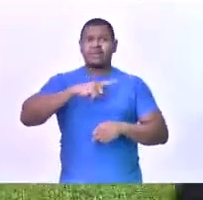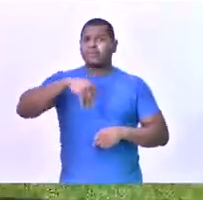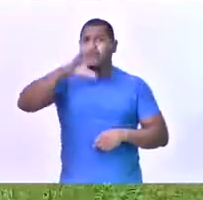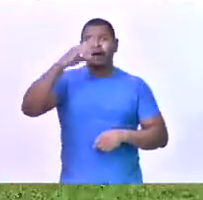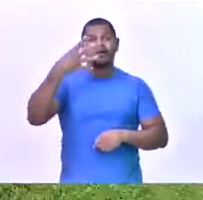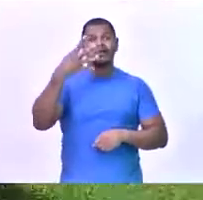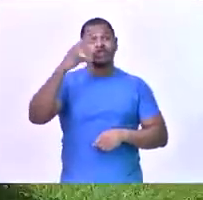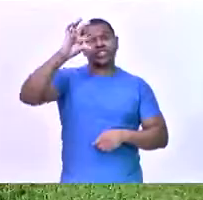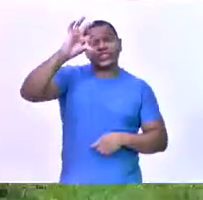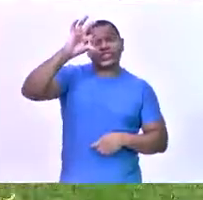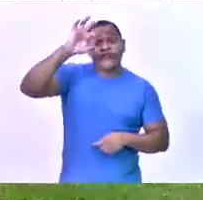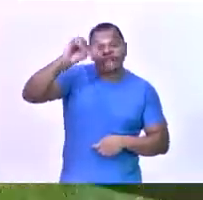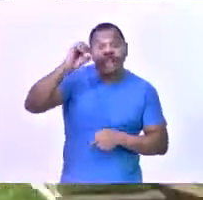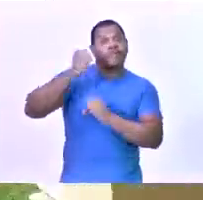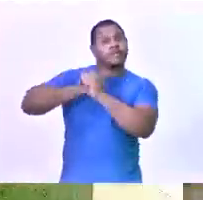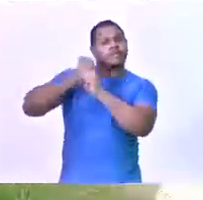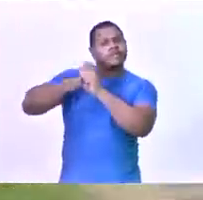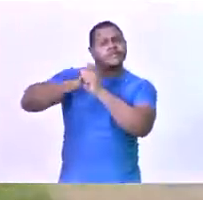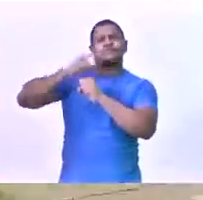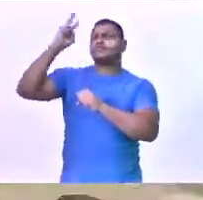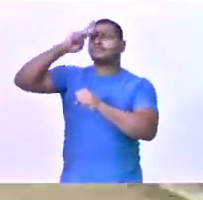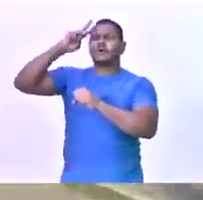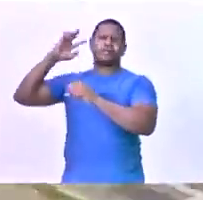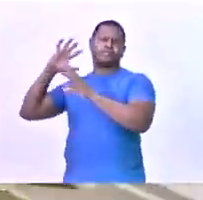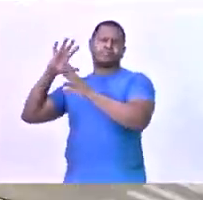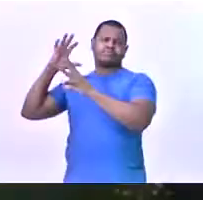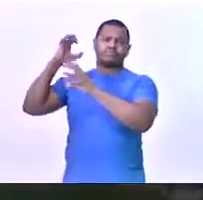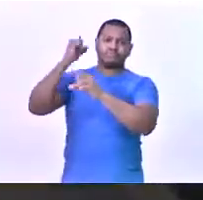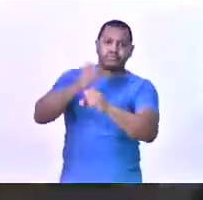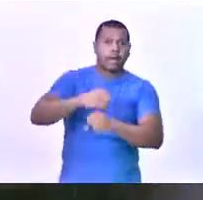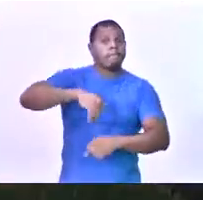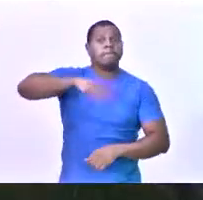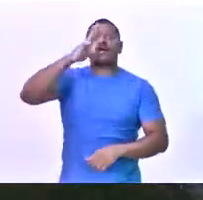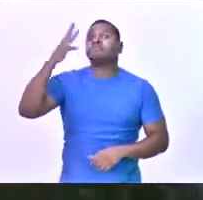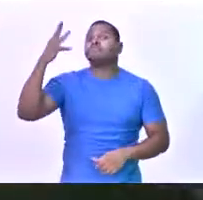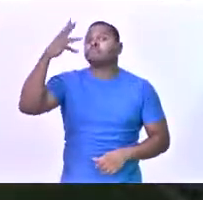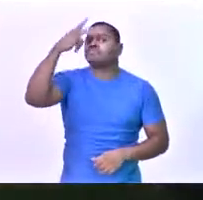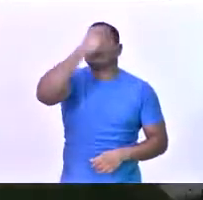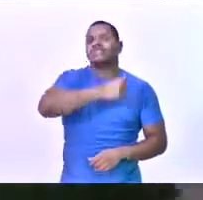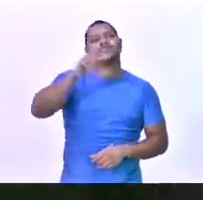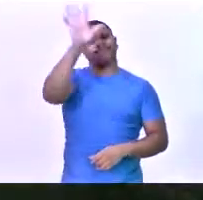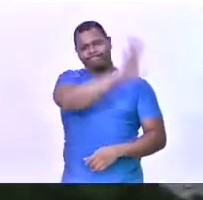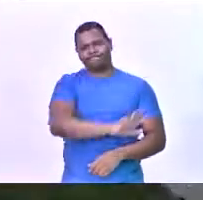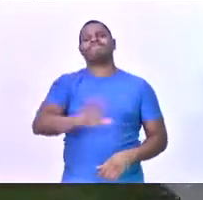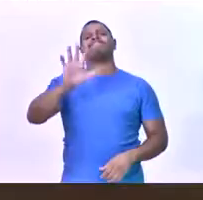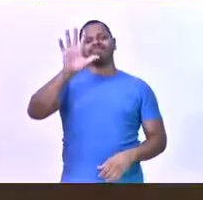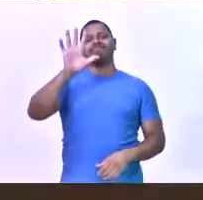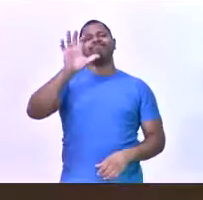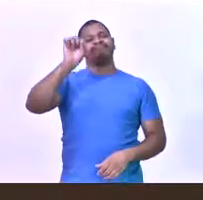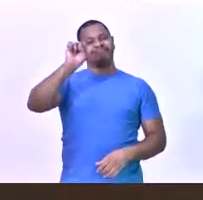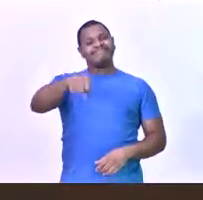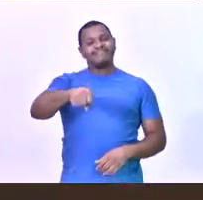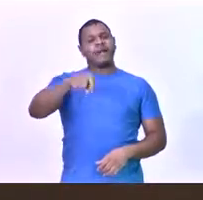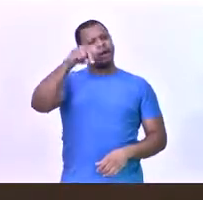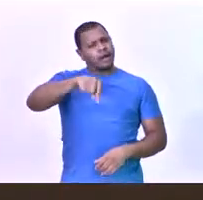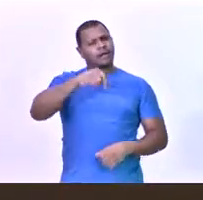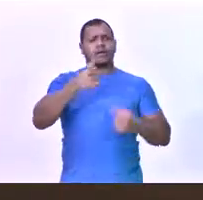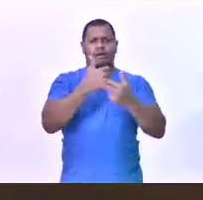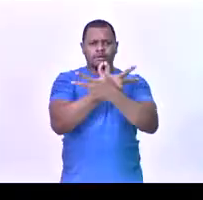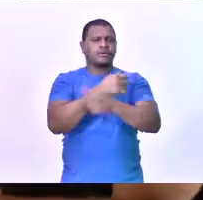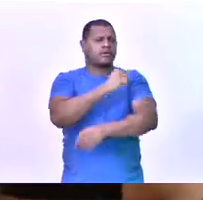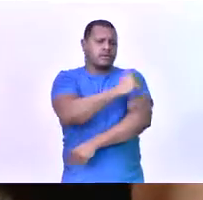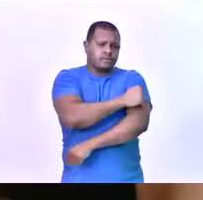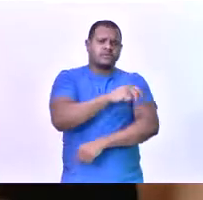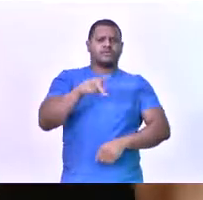Federal de Viçosa possui mais de 90 anos de história e é considerada uma das mais bonitas do Brasil.